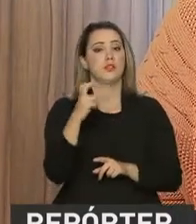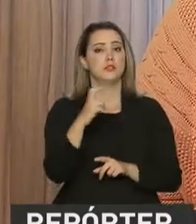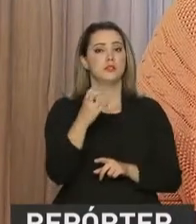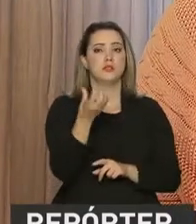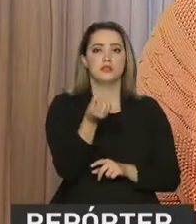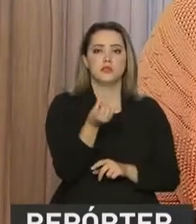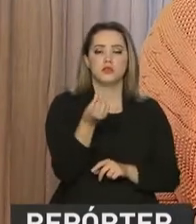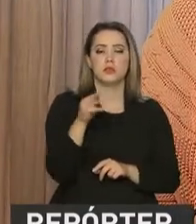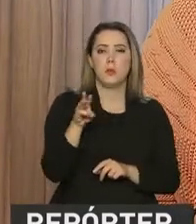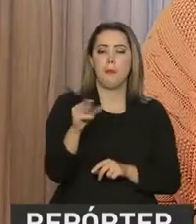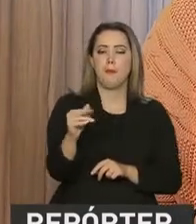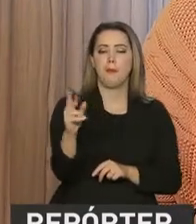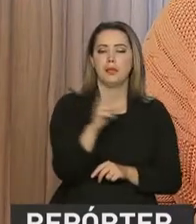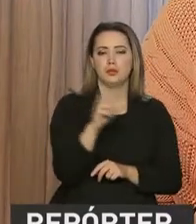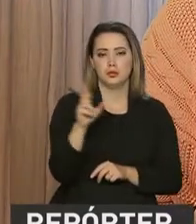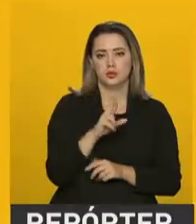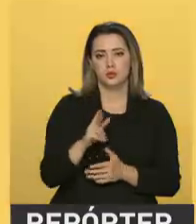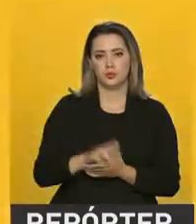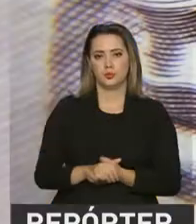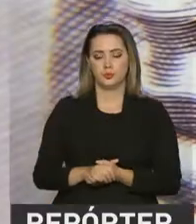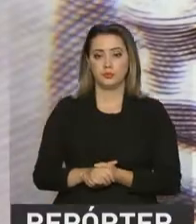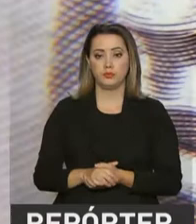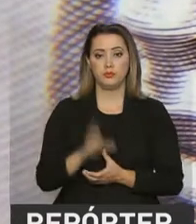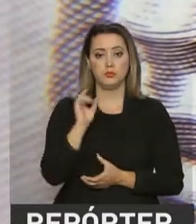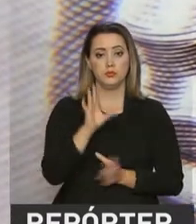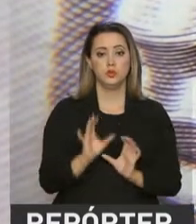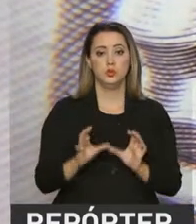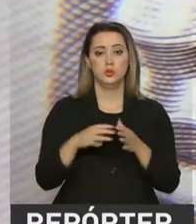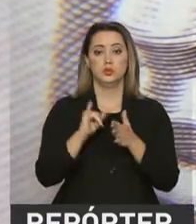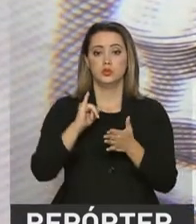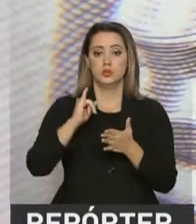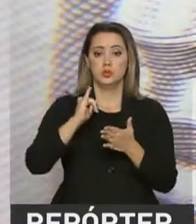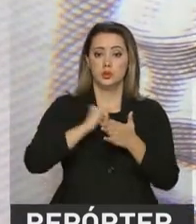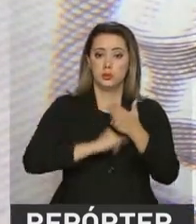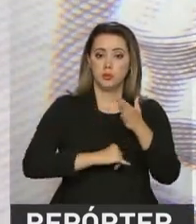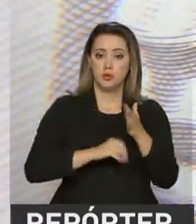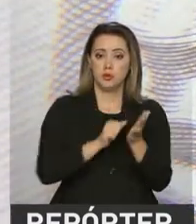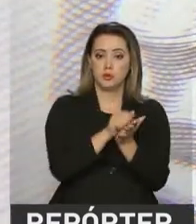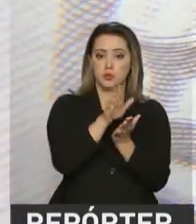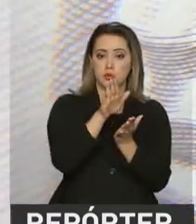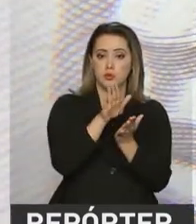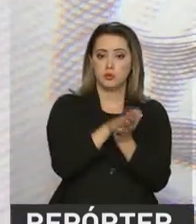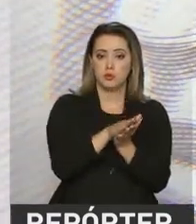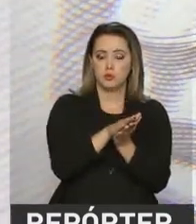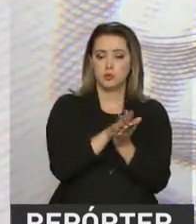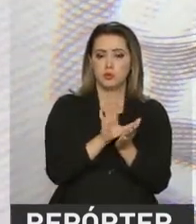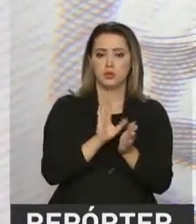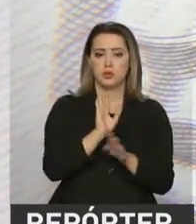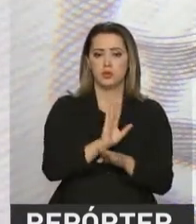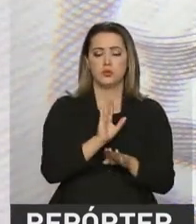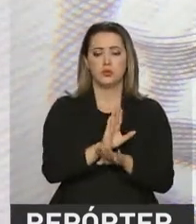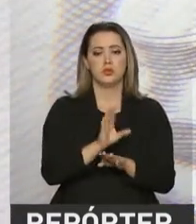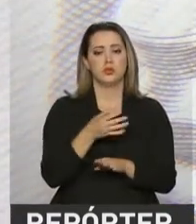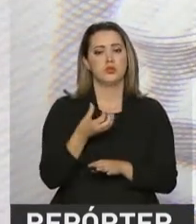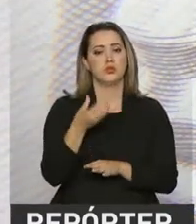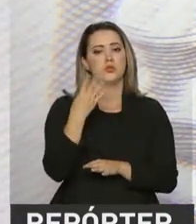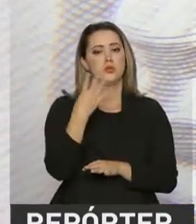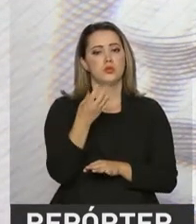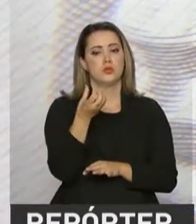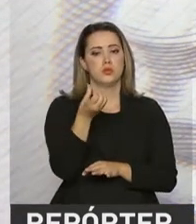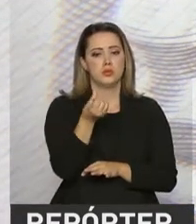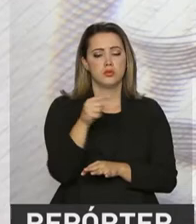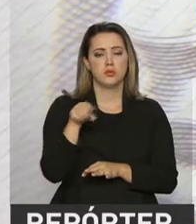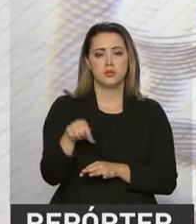de reais em ativos só entre impostos e multas o reforço aos cofres públicos foi de